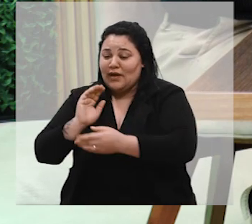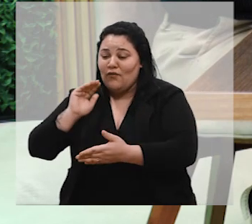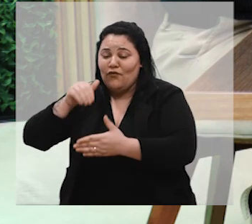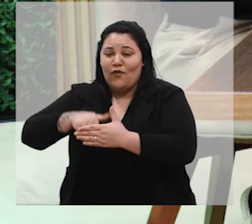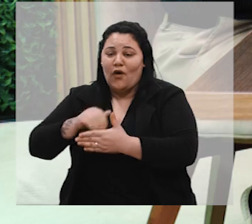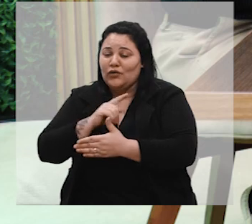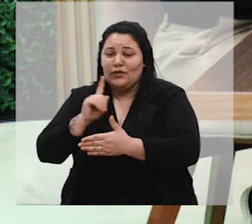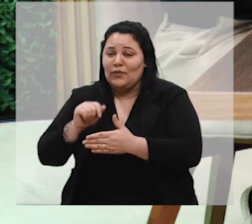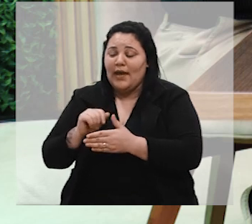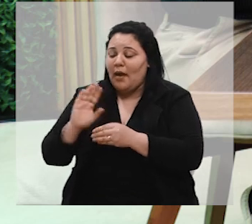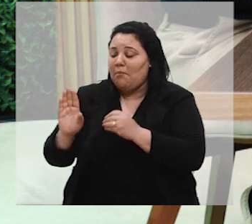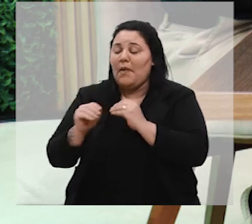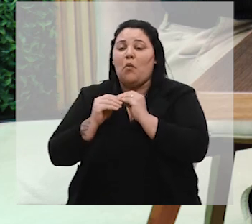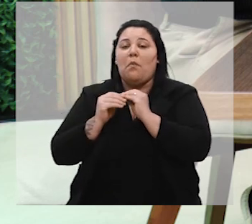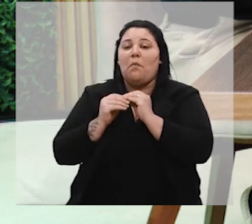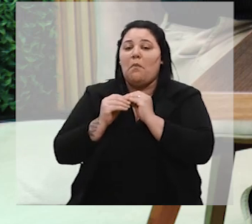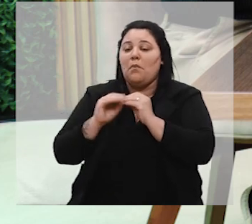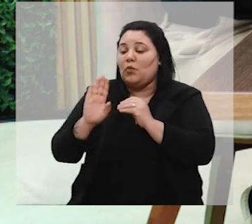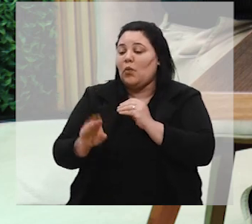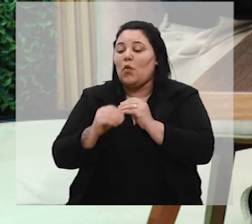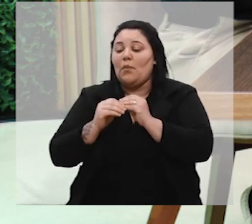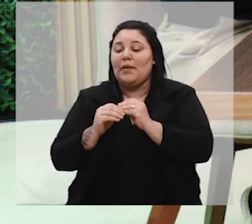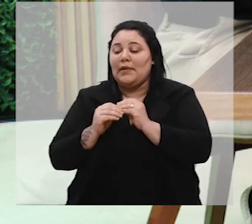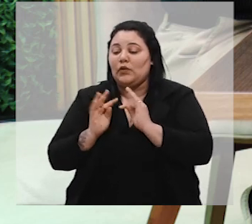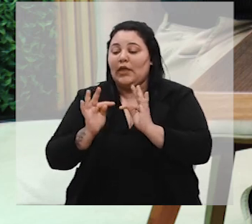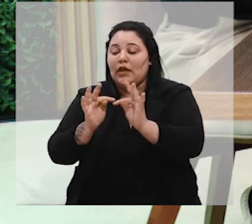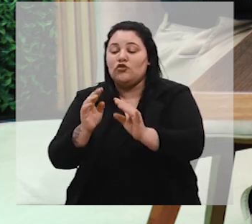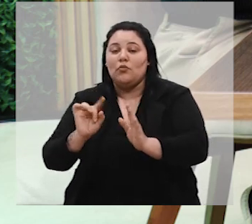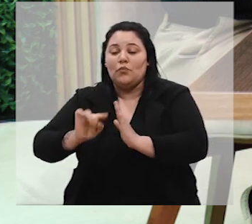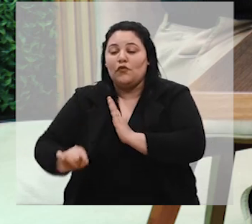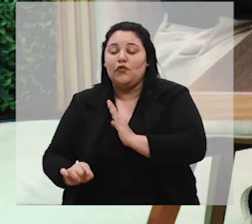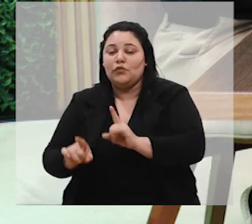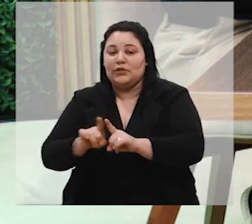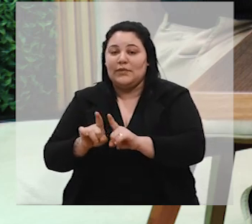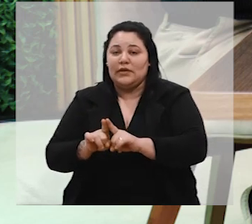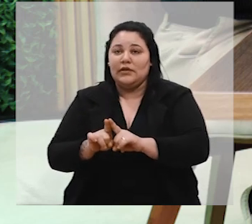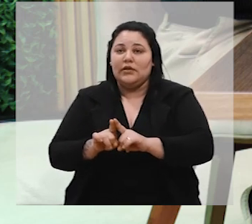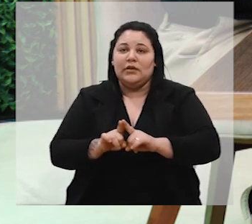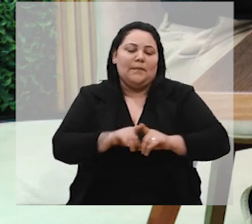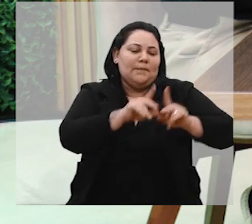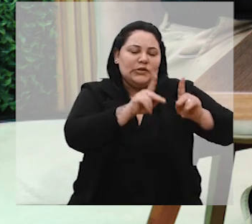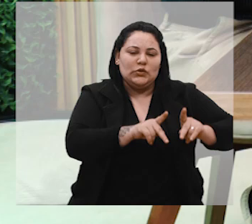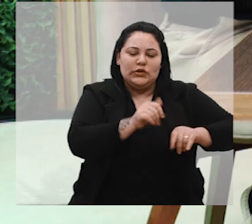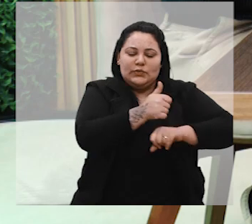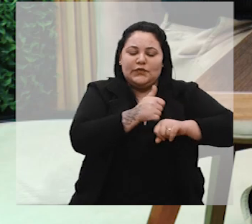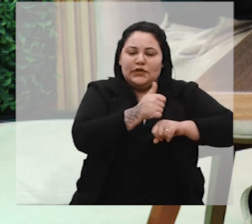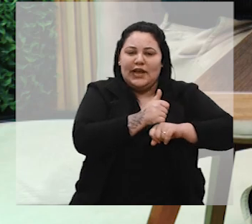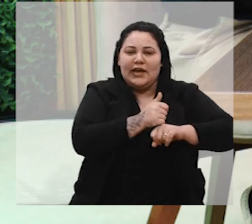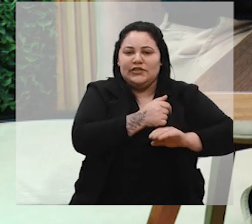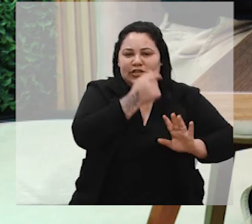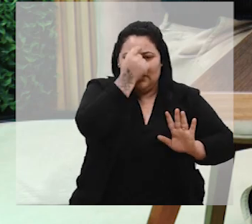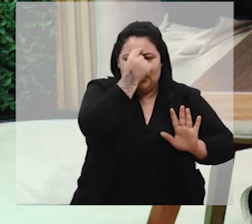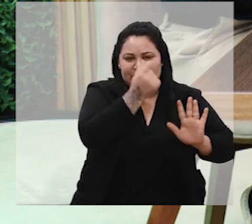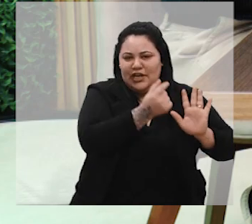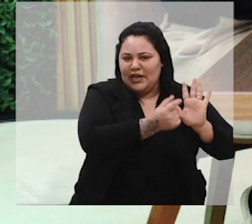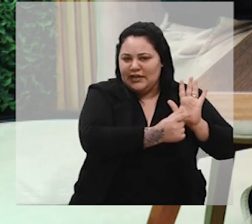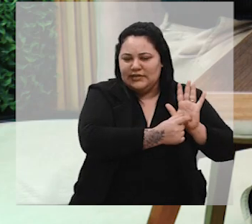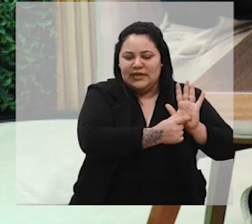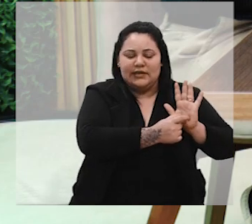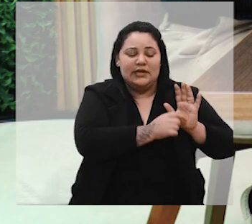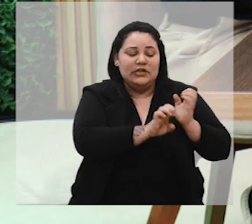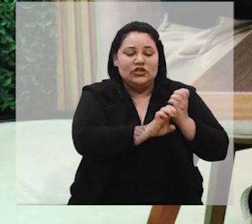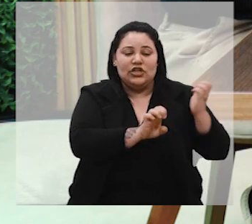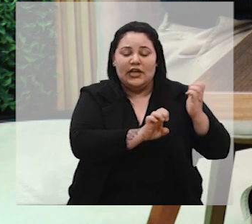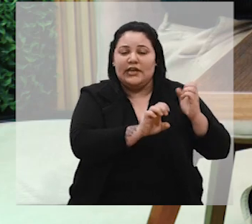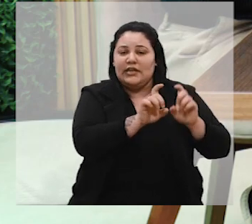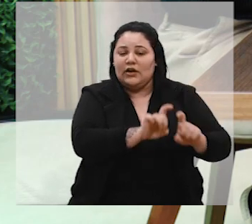é uma composição tecnológica tão complexa. Então, esses profissionais da engenharia da computação e da inteligência e tal, que